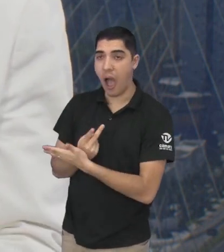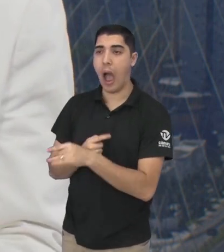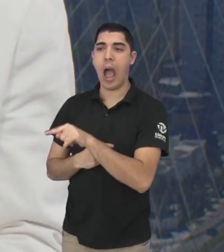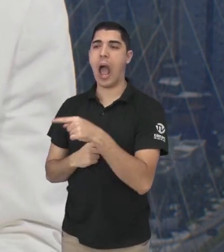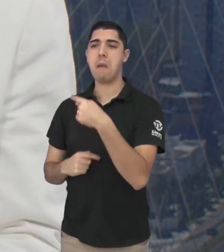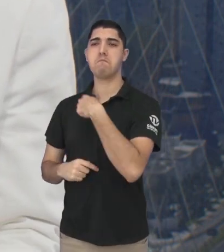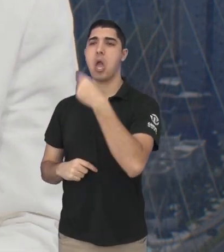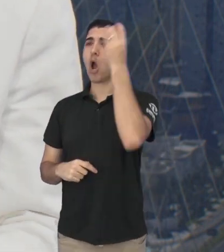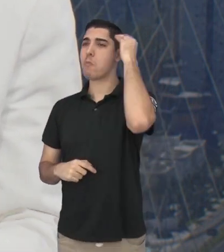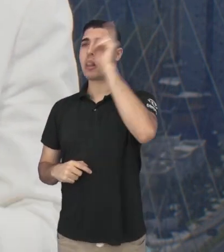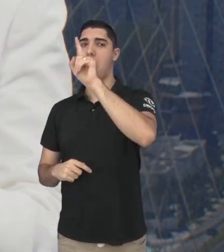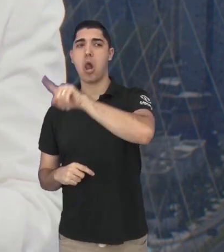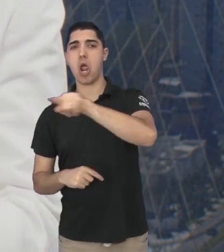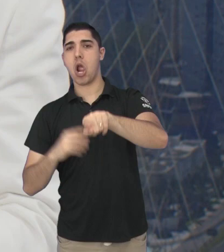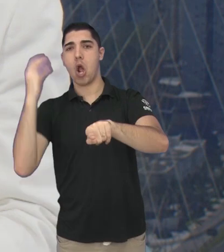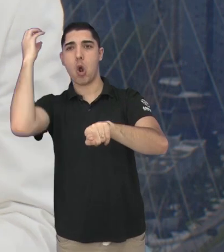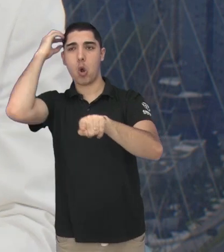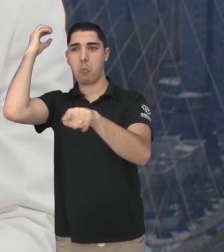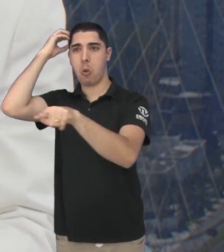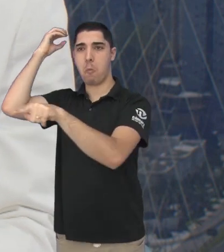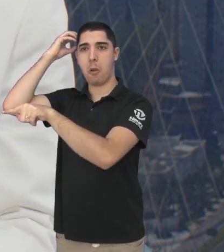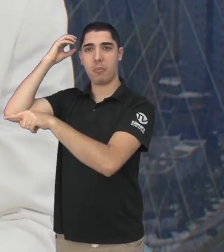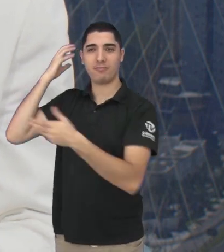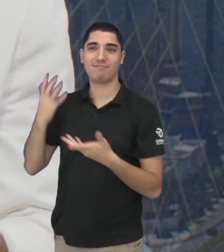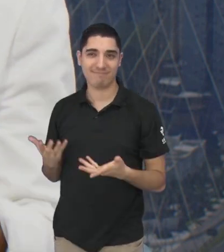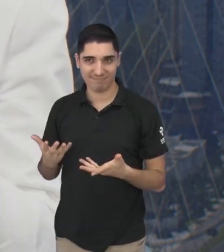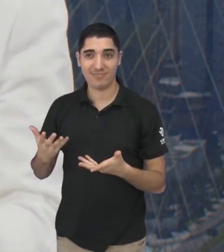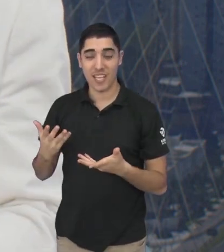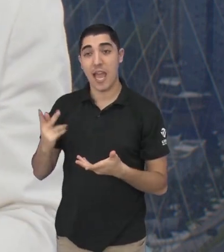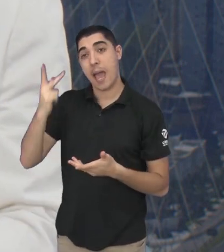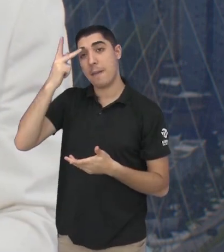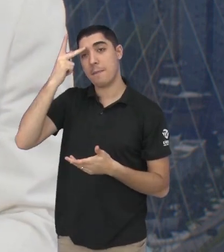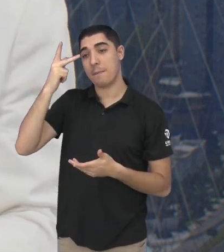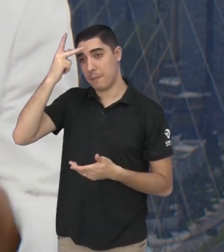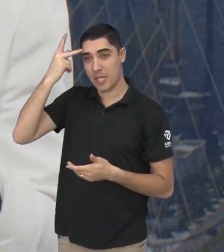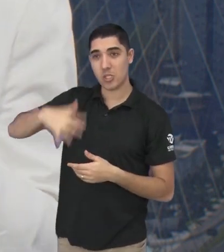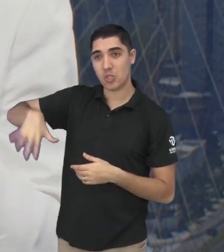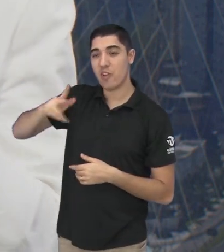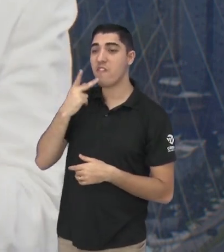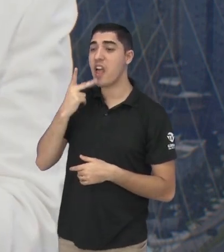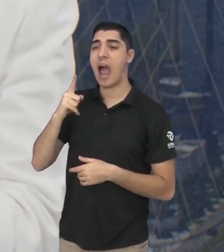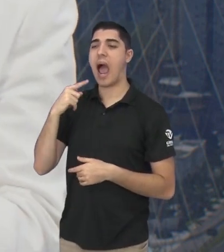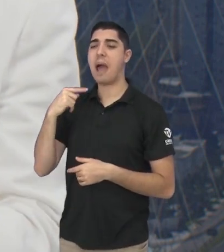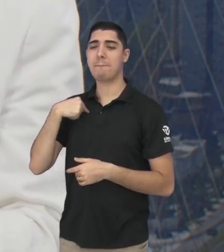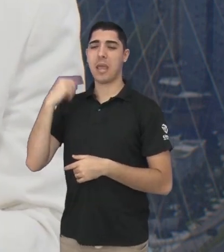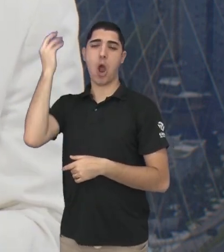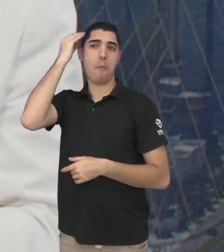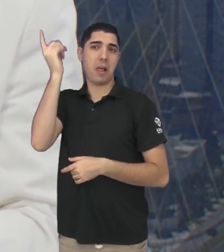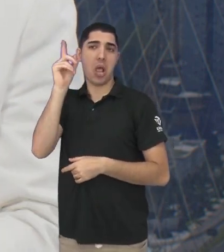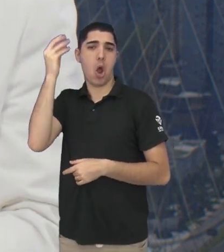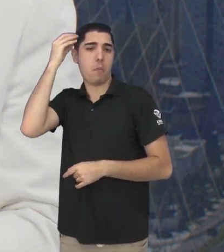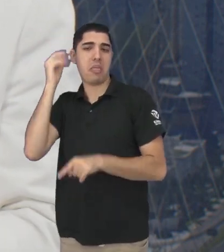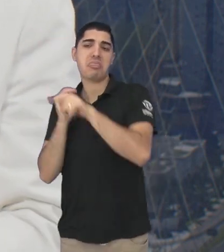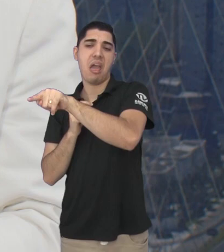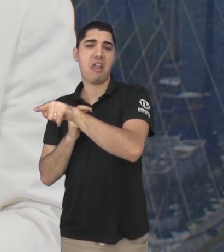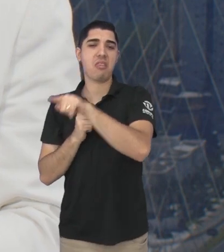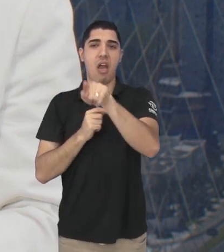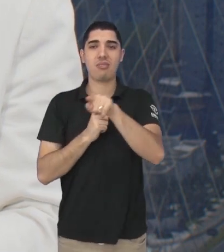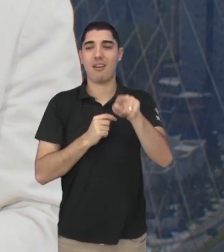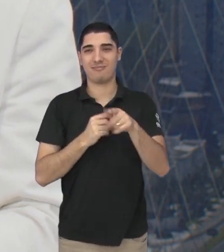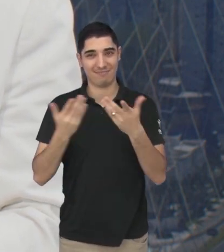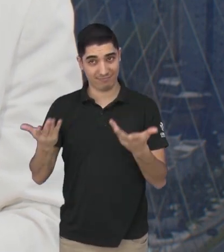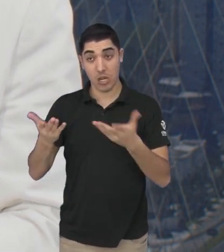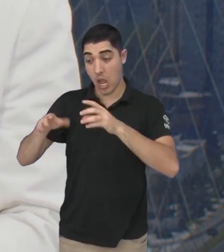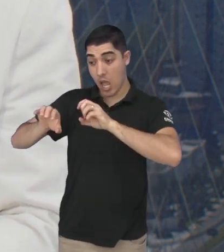culpado, né? Então, geralmente se joga a culpa naquilo que eu consigo, não está perto, está longe, né? E quando fala